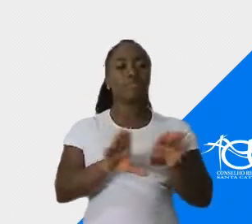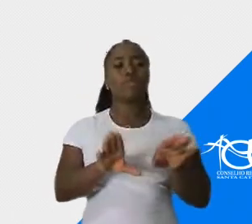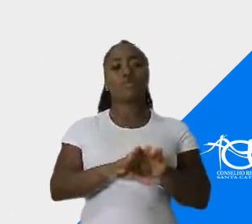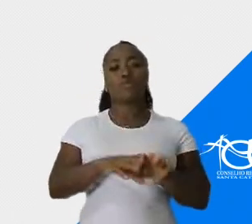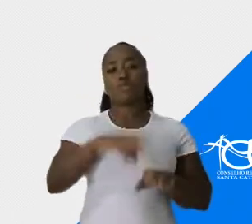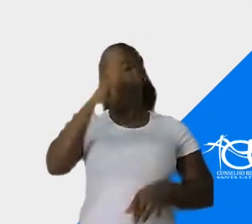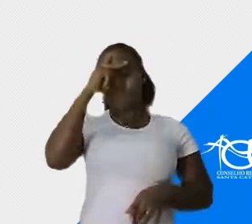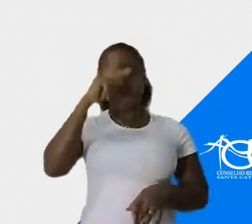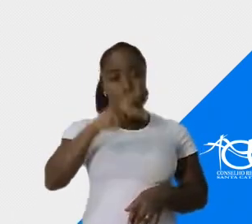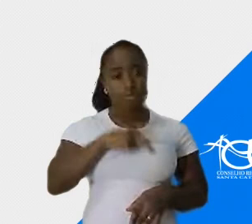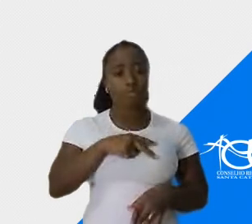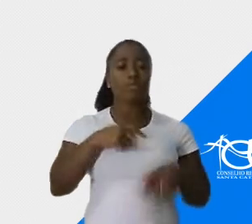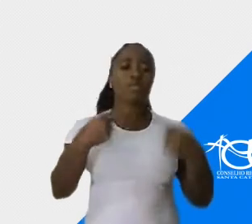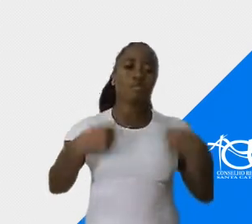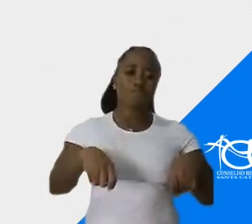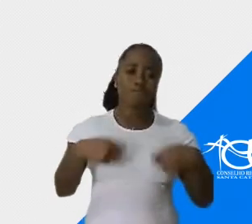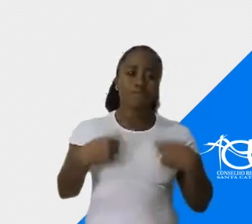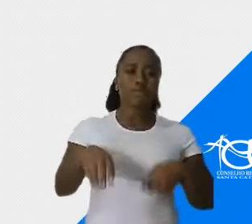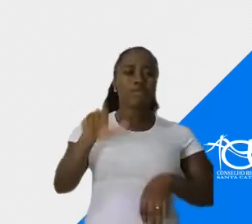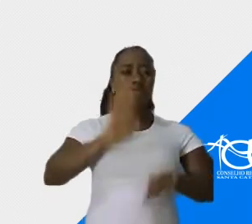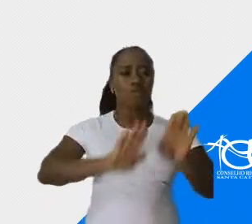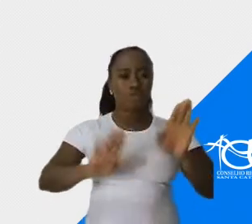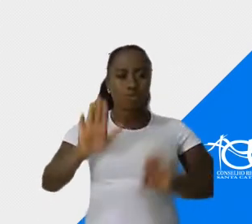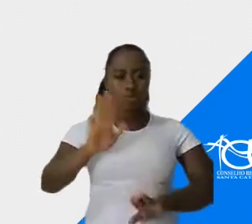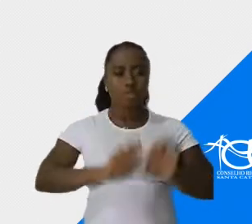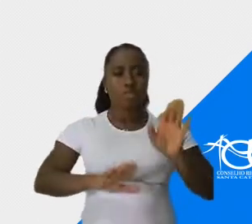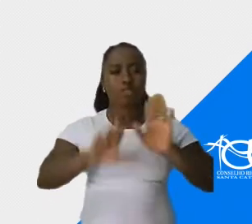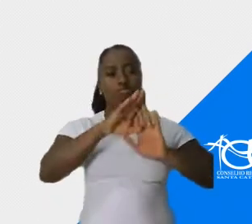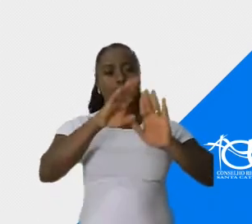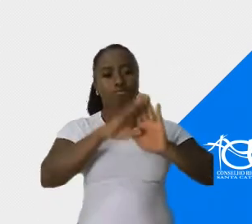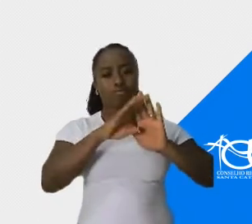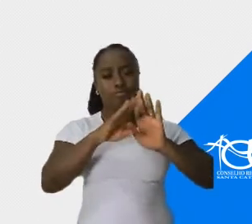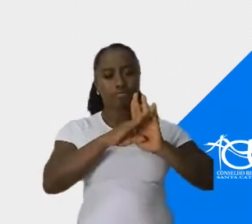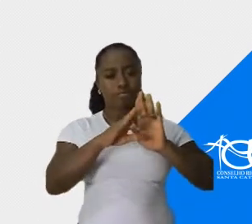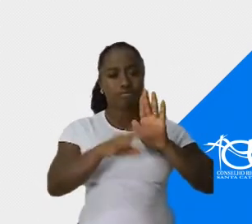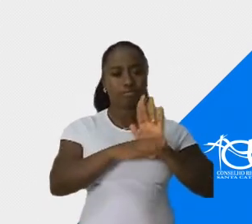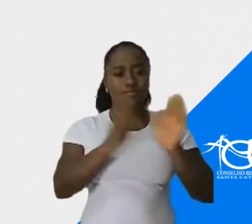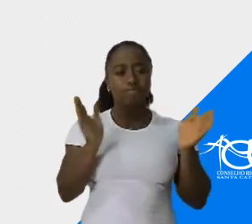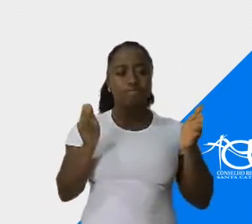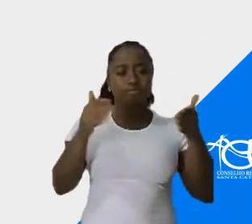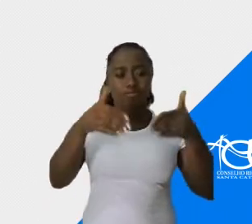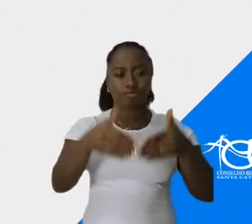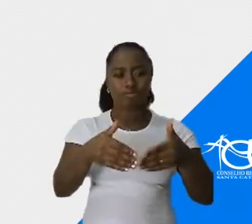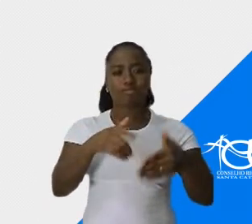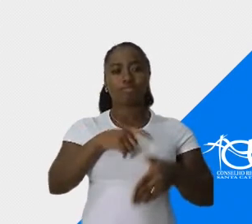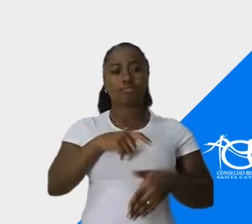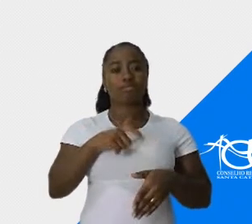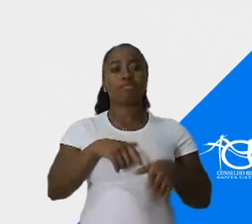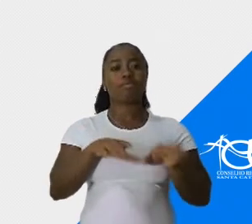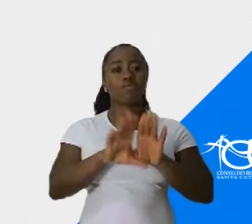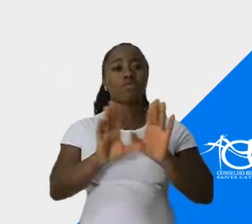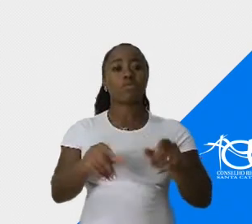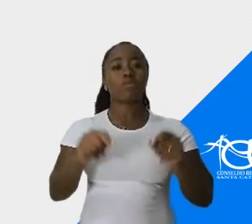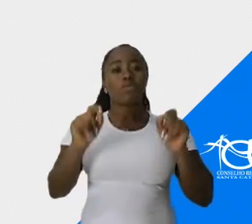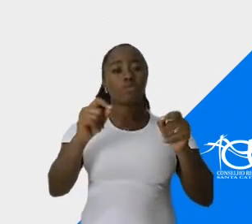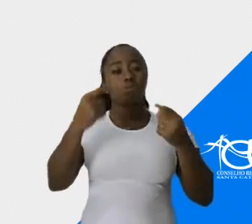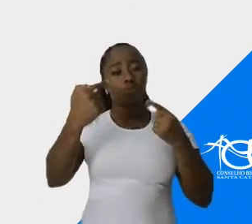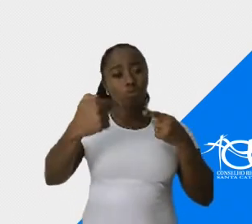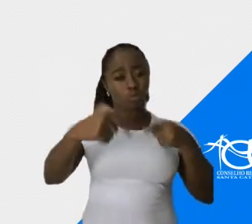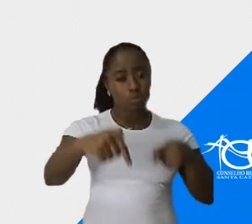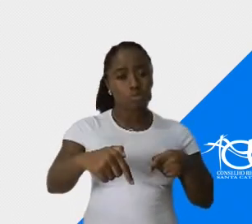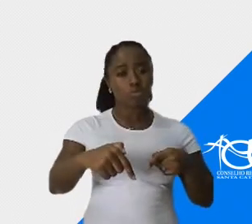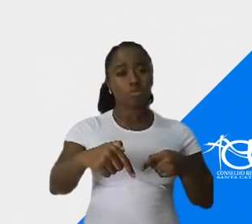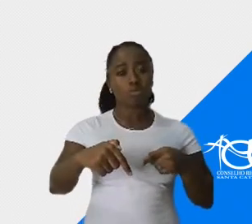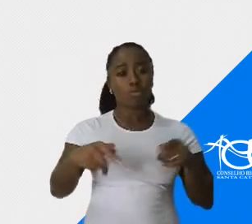protocolo específico para isso. Em função disso, um dos grandes desafios aí, e avanços na área da avaliação psicológica do trânsito,